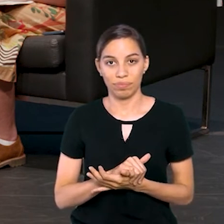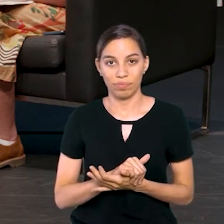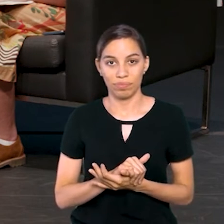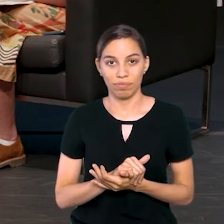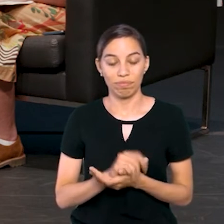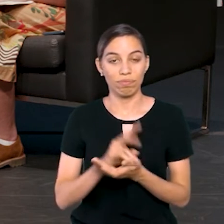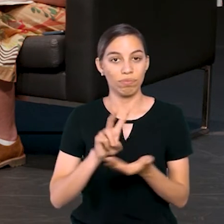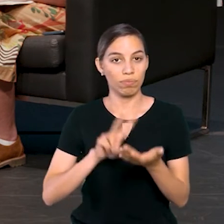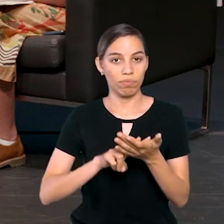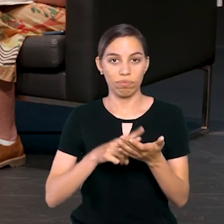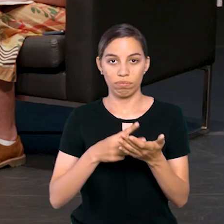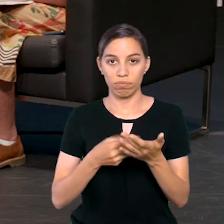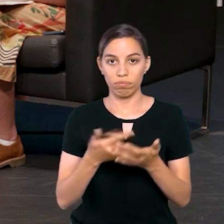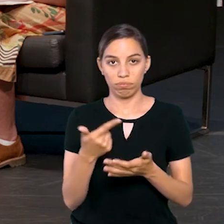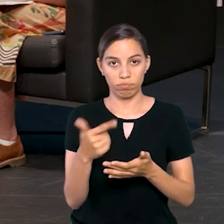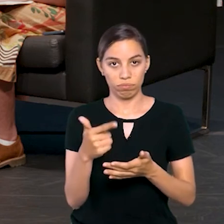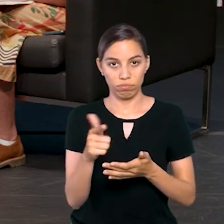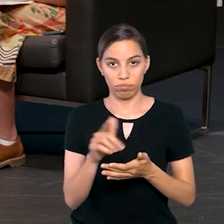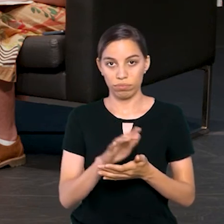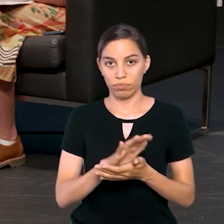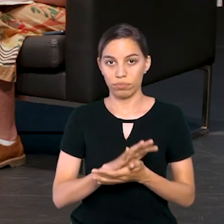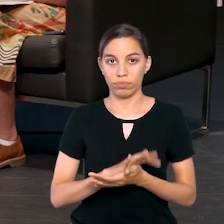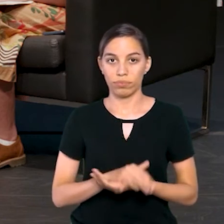erotaquá, taquá,